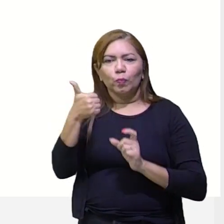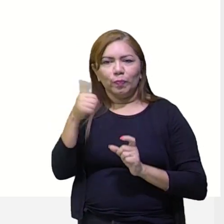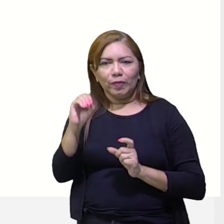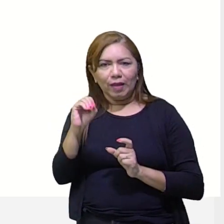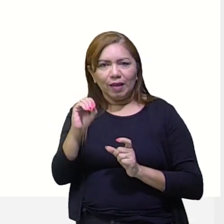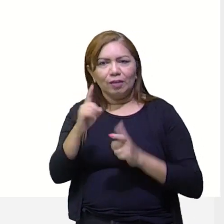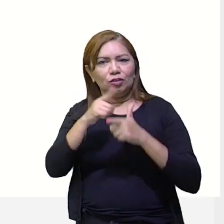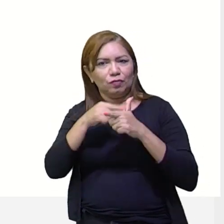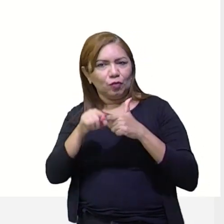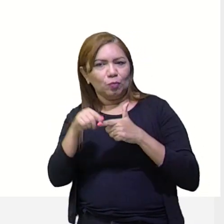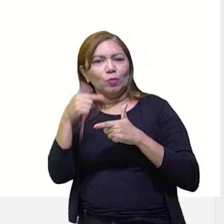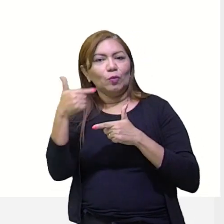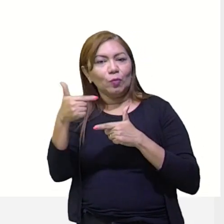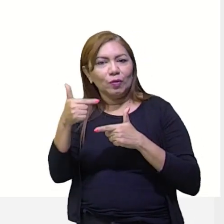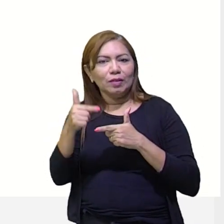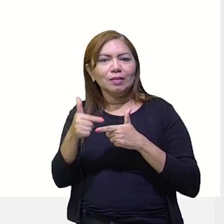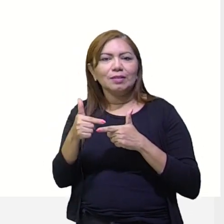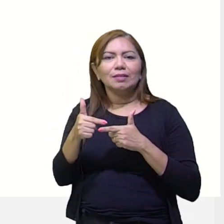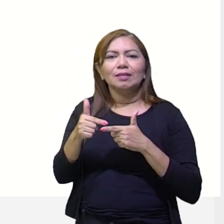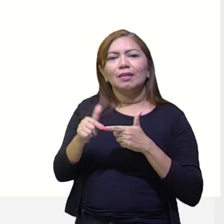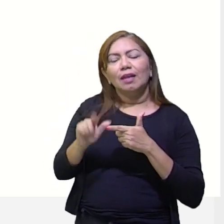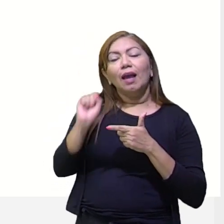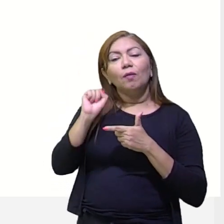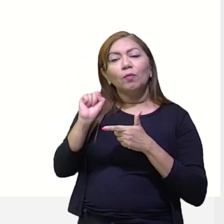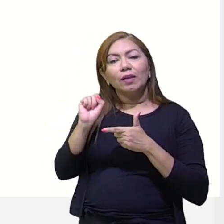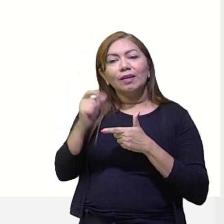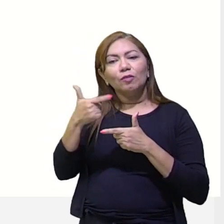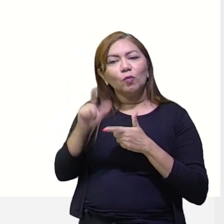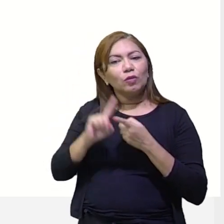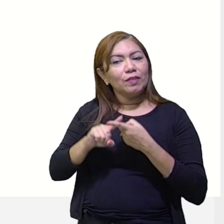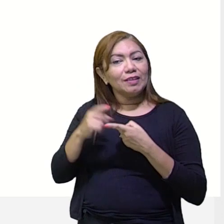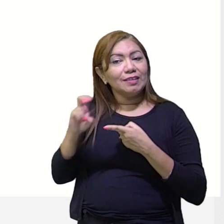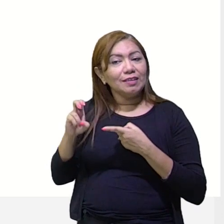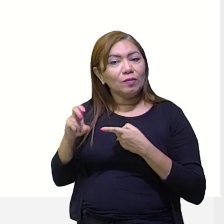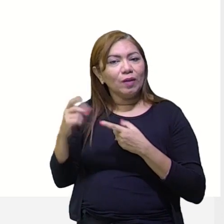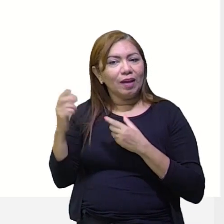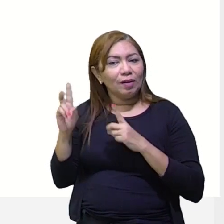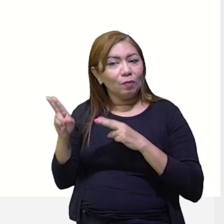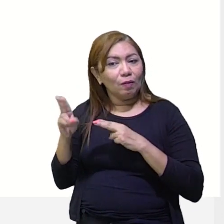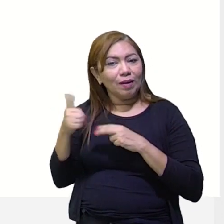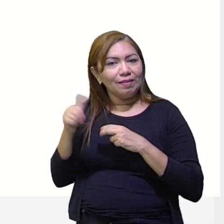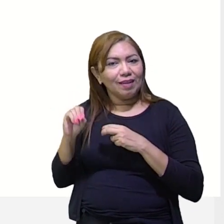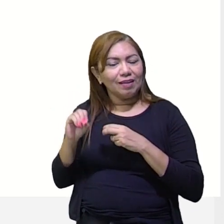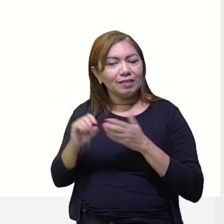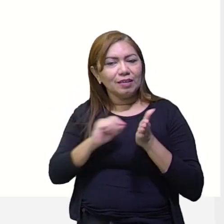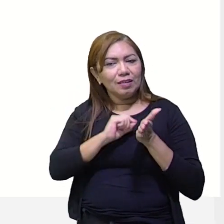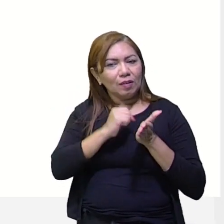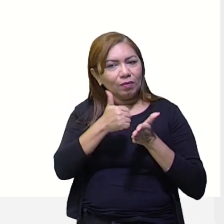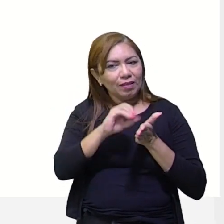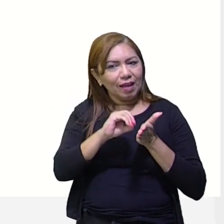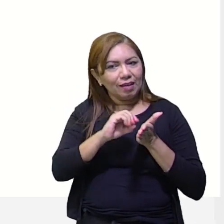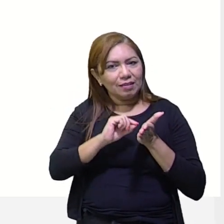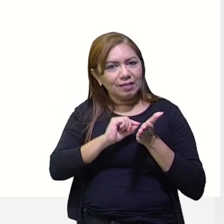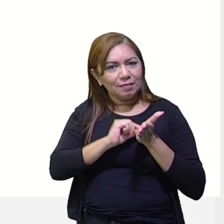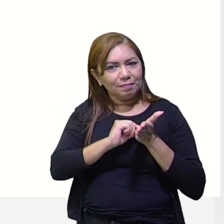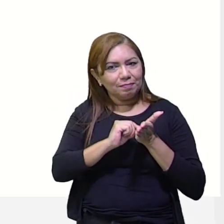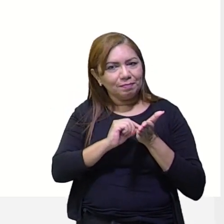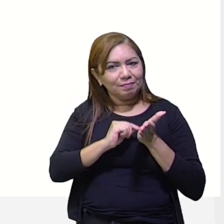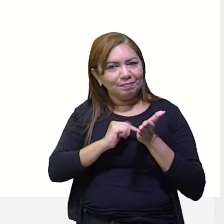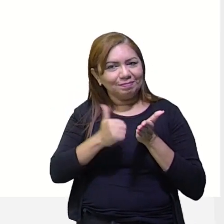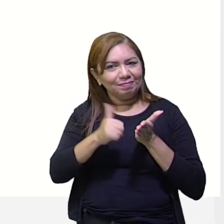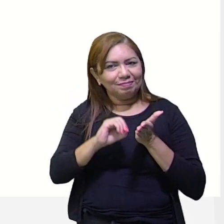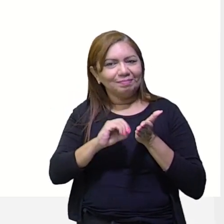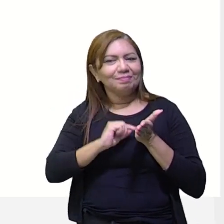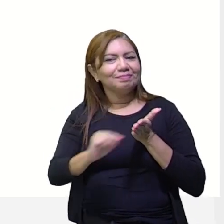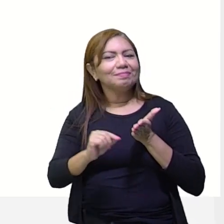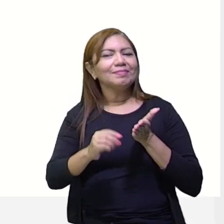quanto? 5. 5 vezes 2, 10. Para 10, nada. Então, elementos da divisão. Esse número aqui é